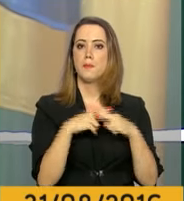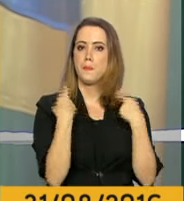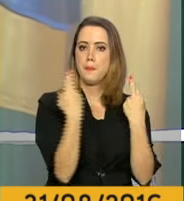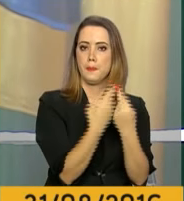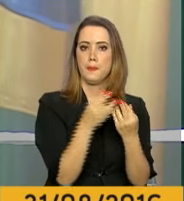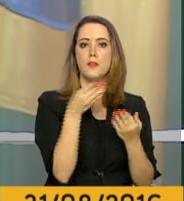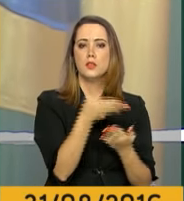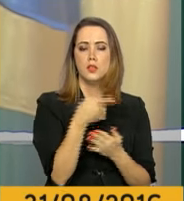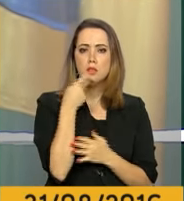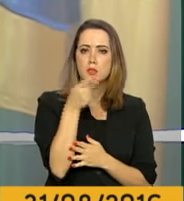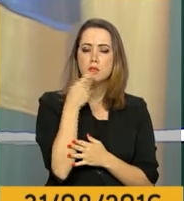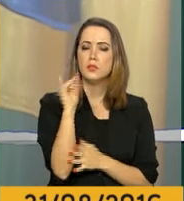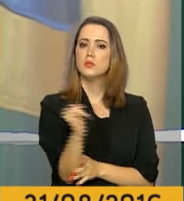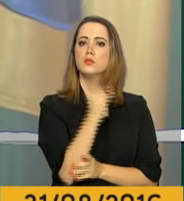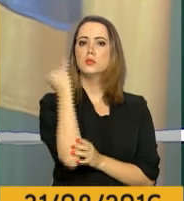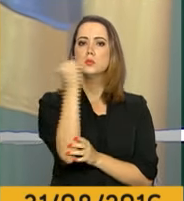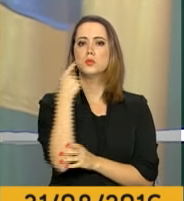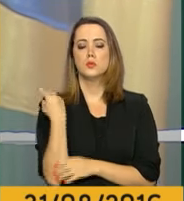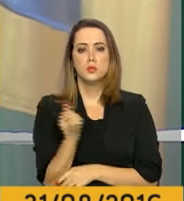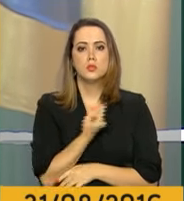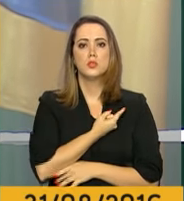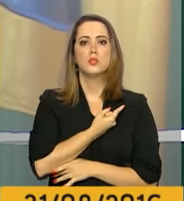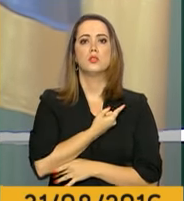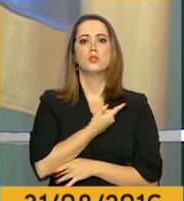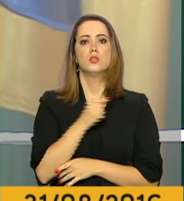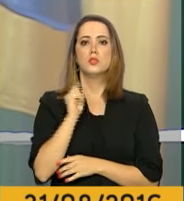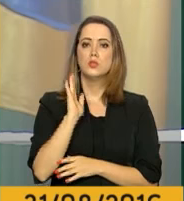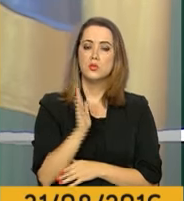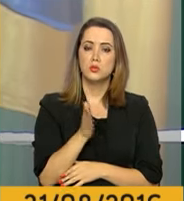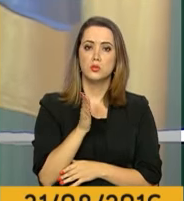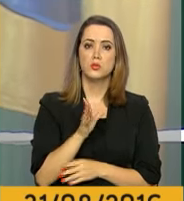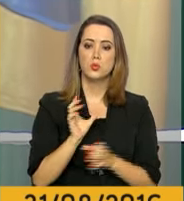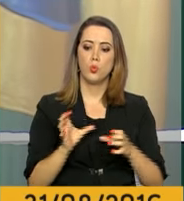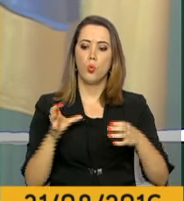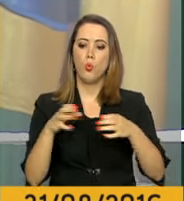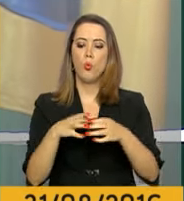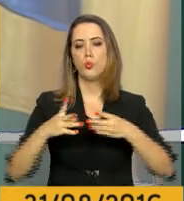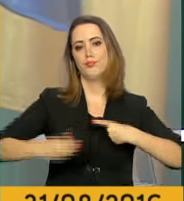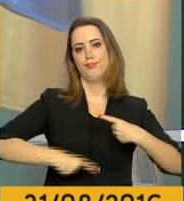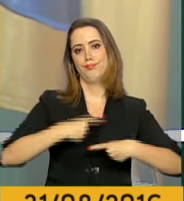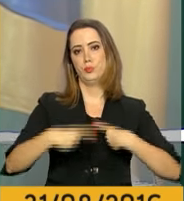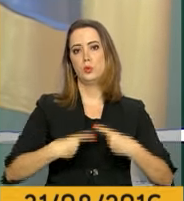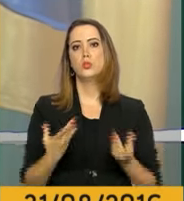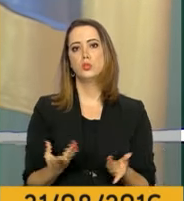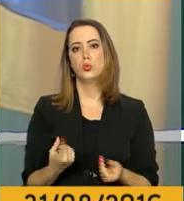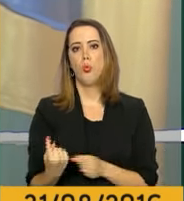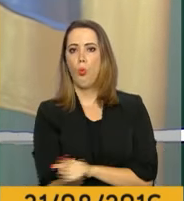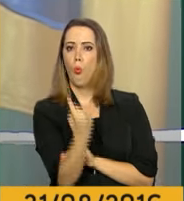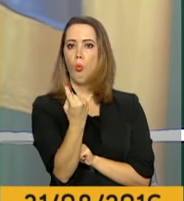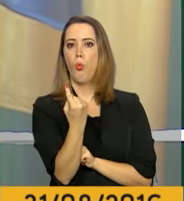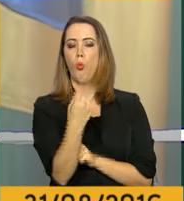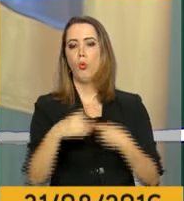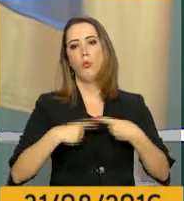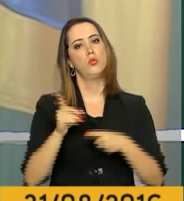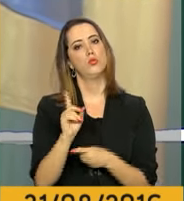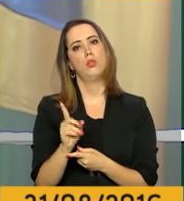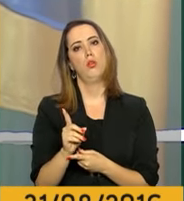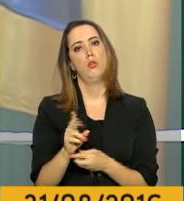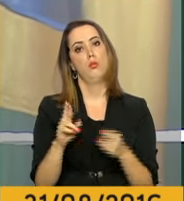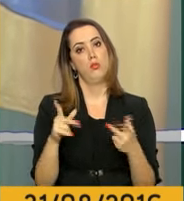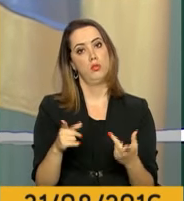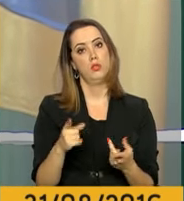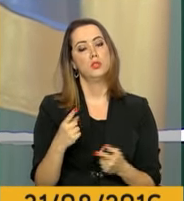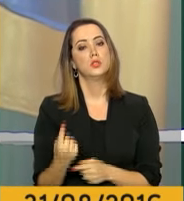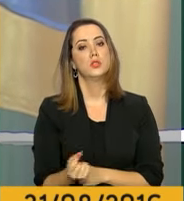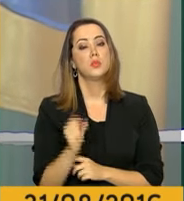bancada, para dizer da importância, porque nós somos uma coletividade partidária, não é um partido único que está no poder, em